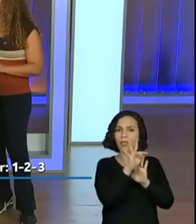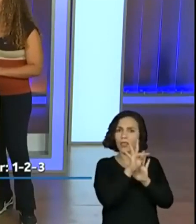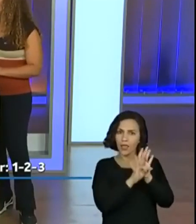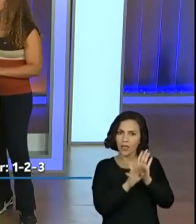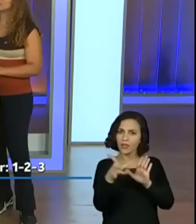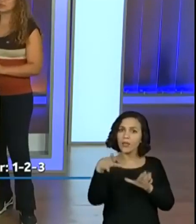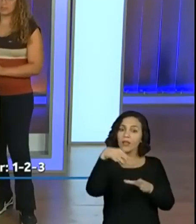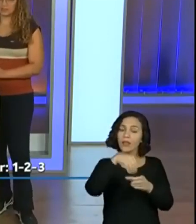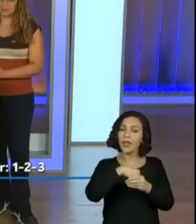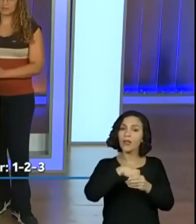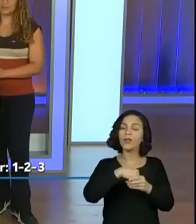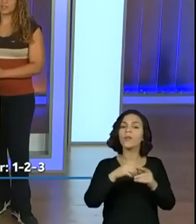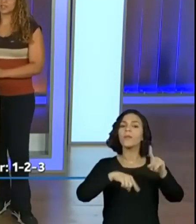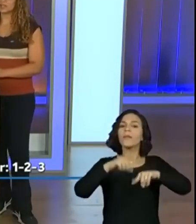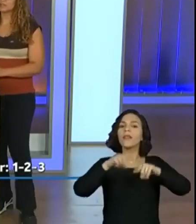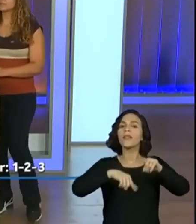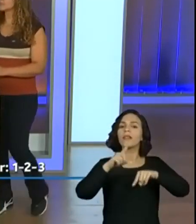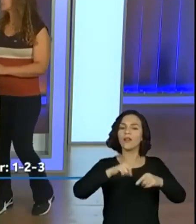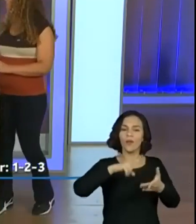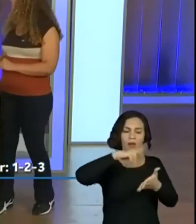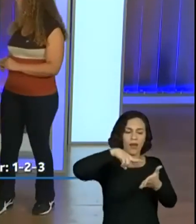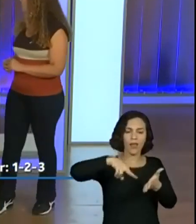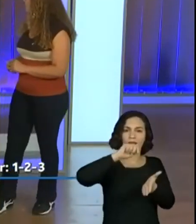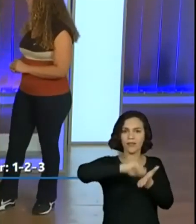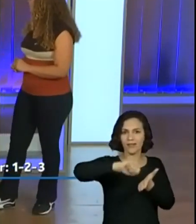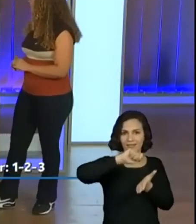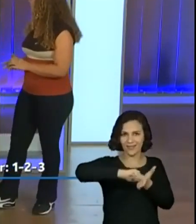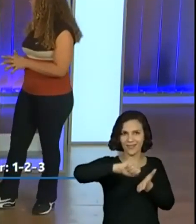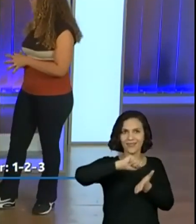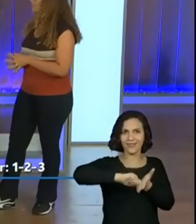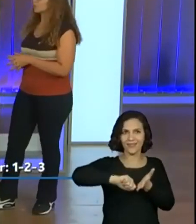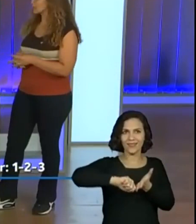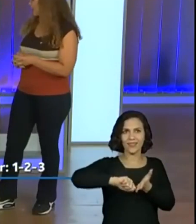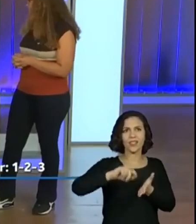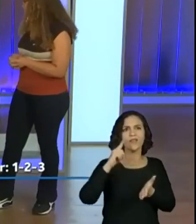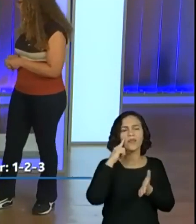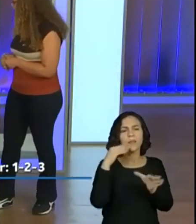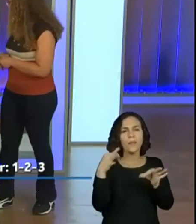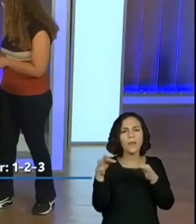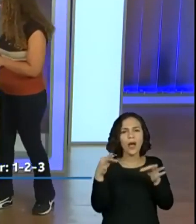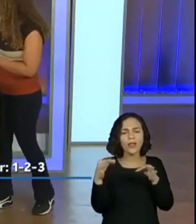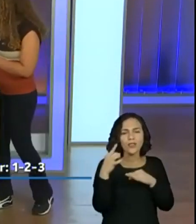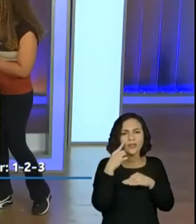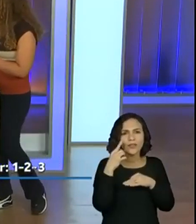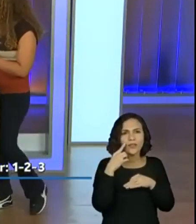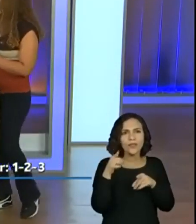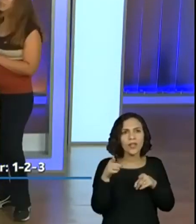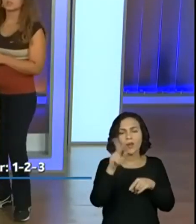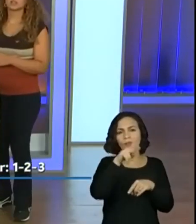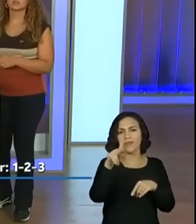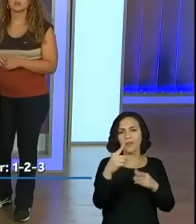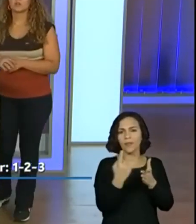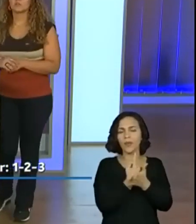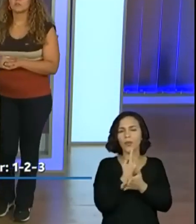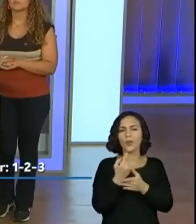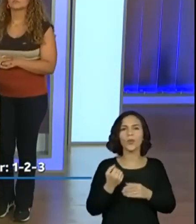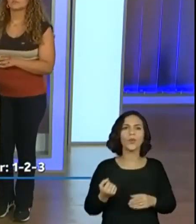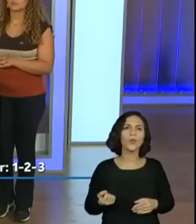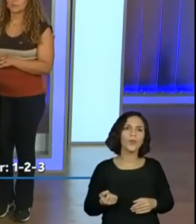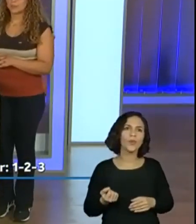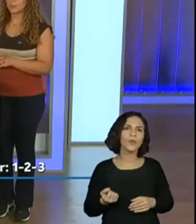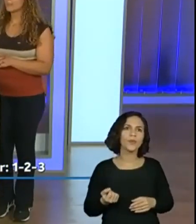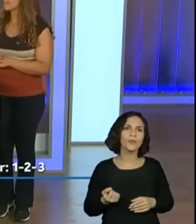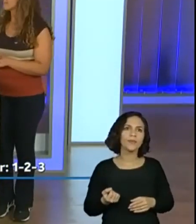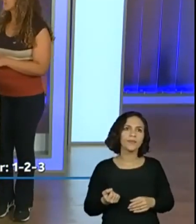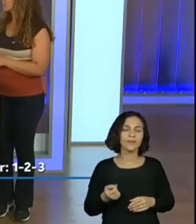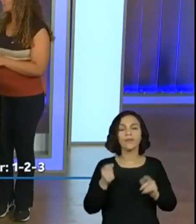está, né, no... No ler e escrever, a gente até... Acho que dá é importante, que eu vi uma professora colocando ali, mas